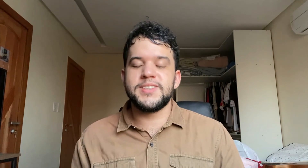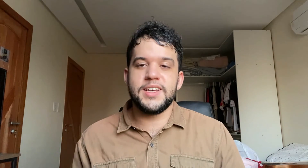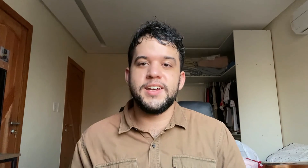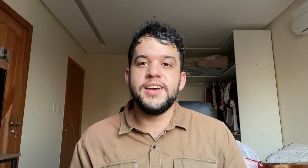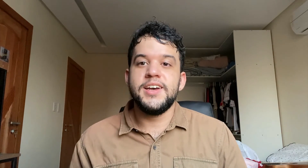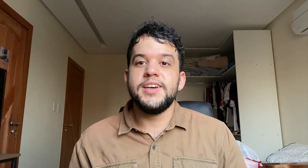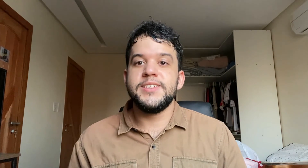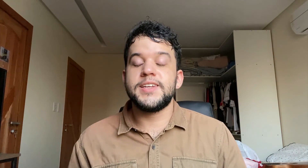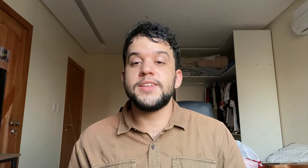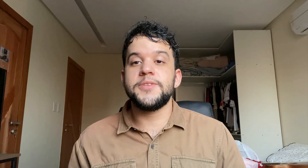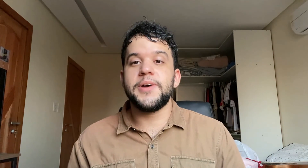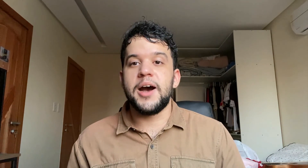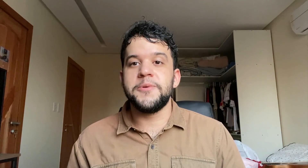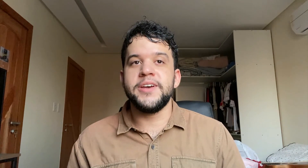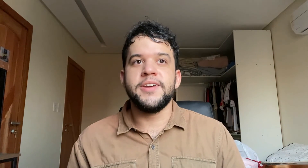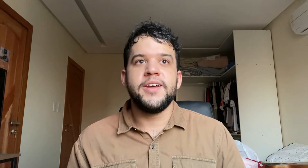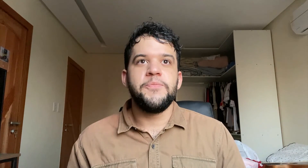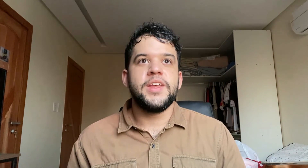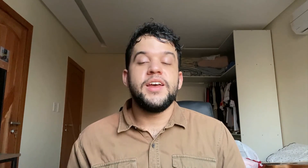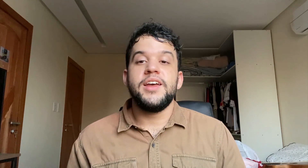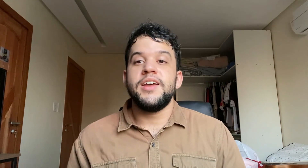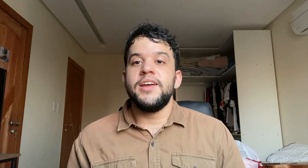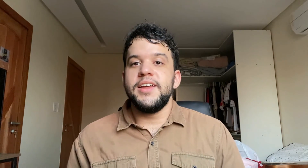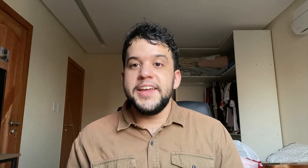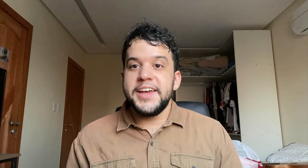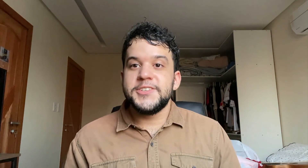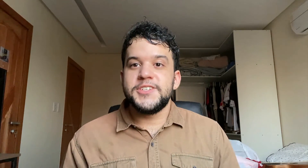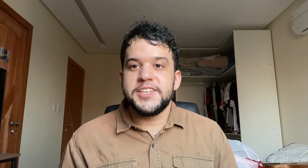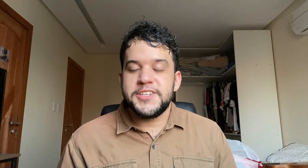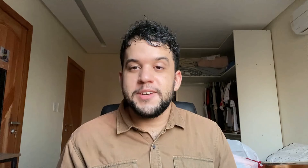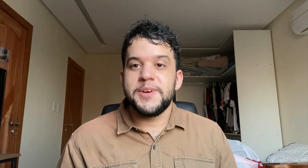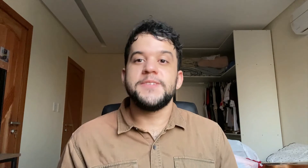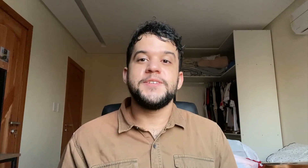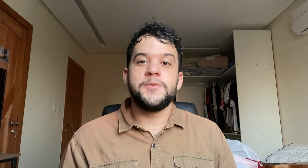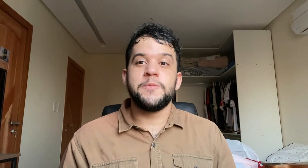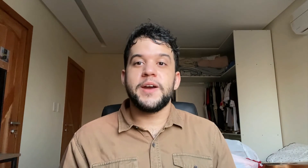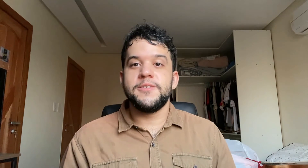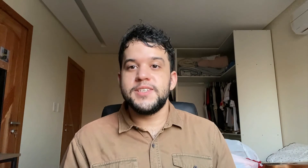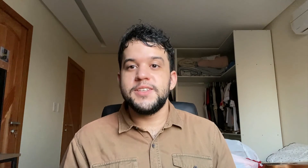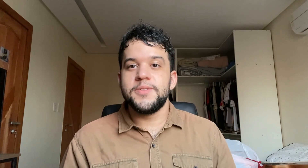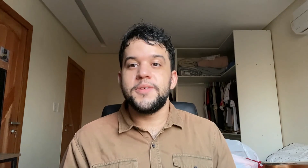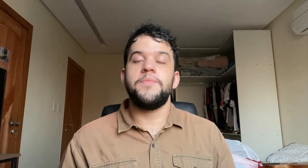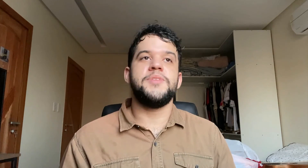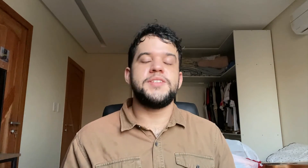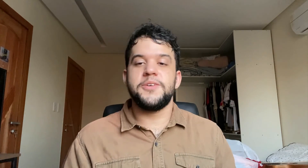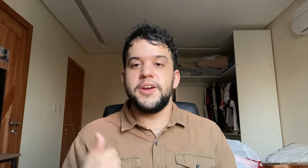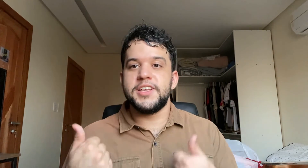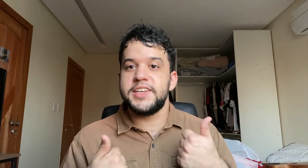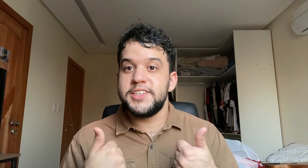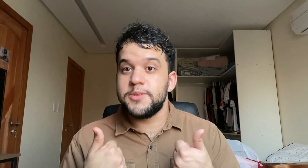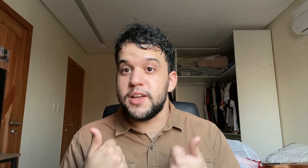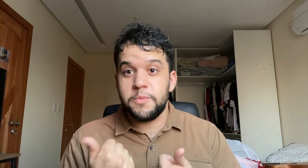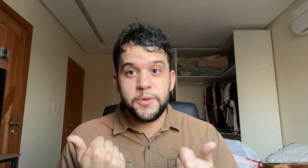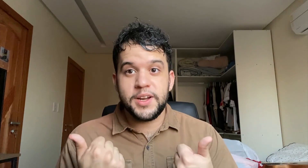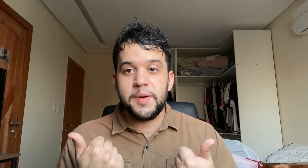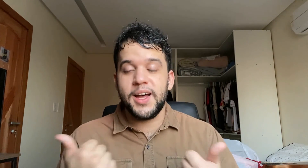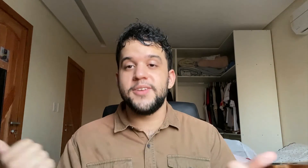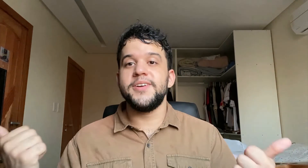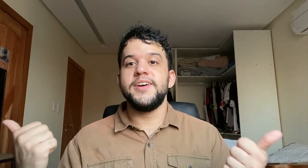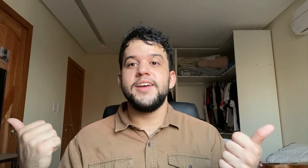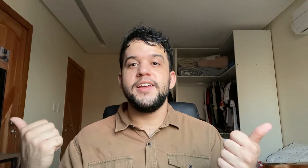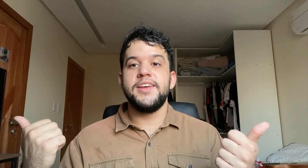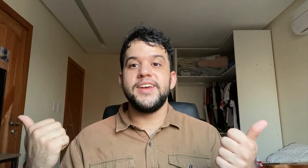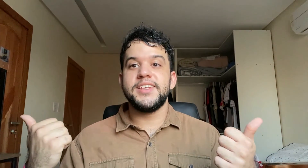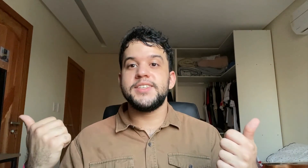sentimento nessa escrita do Gabo, né? E é isso, gente. Mais uma vez eu me chamo Caiozito. Me sigam aí nas redes, acompanhem meu